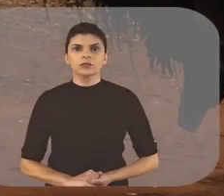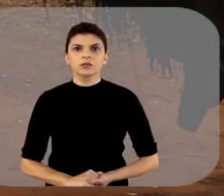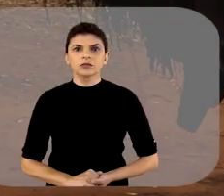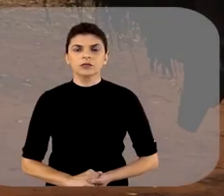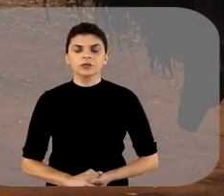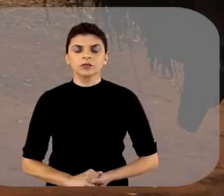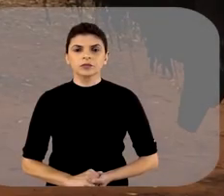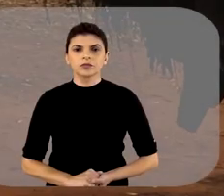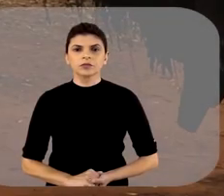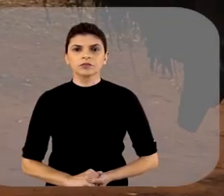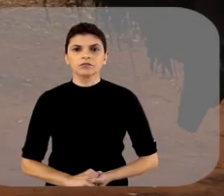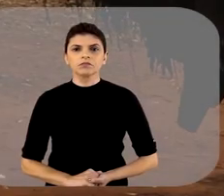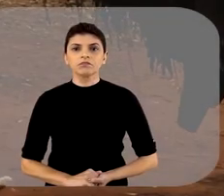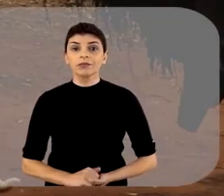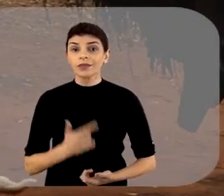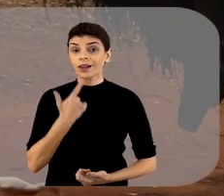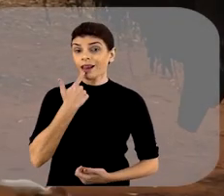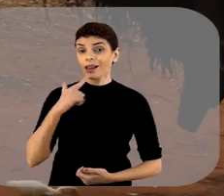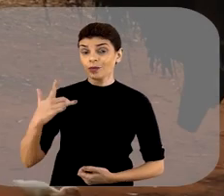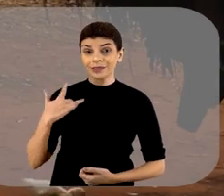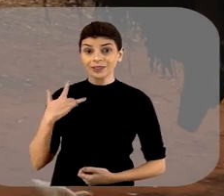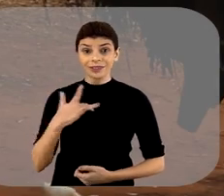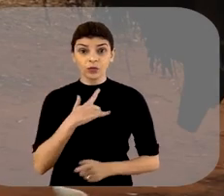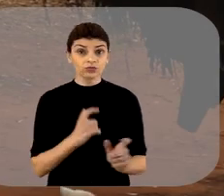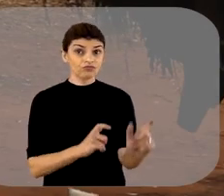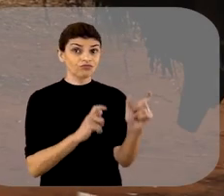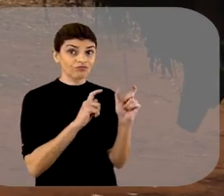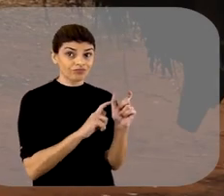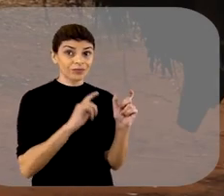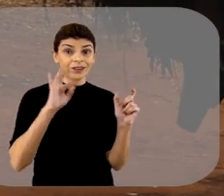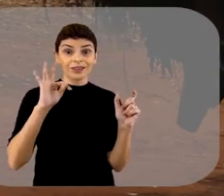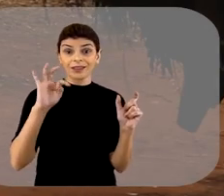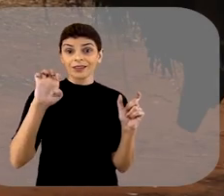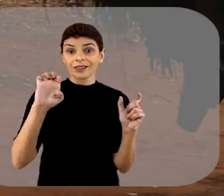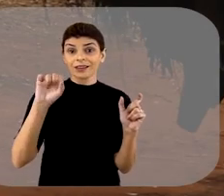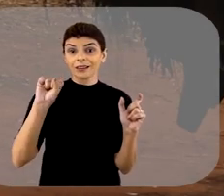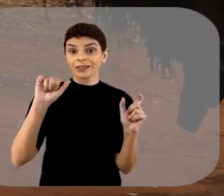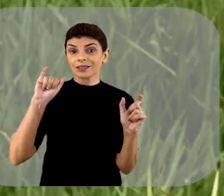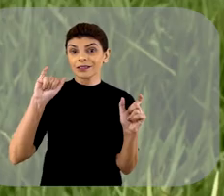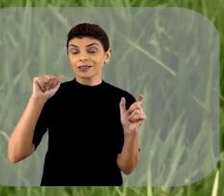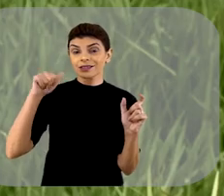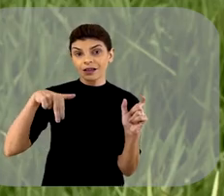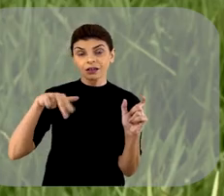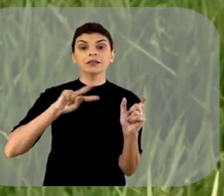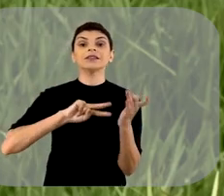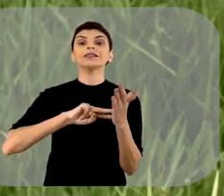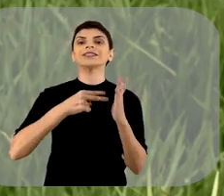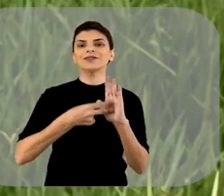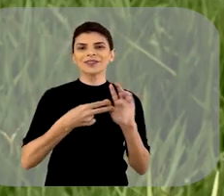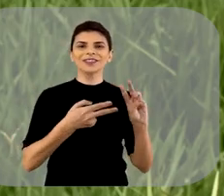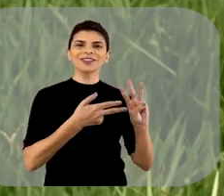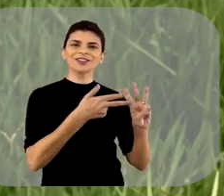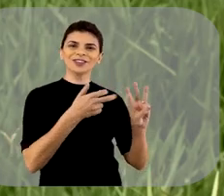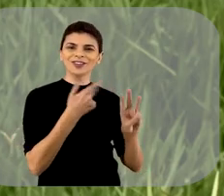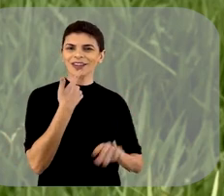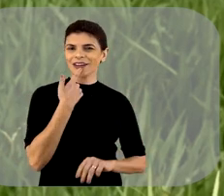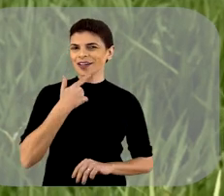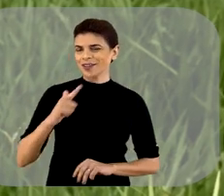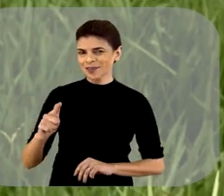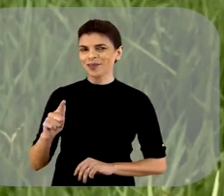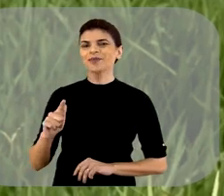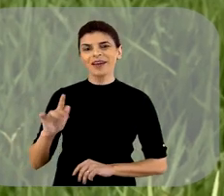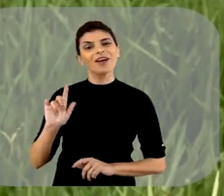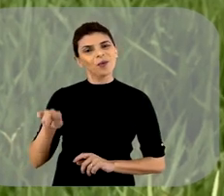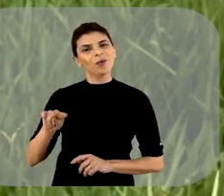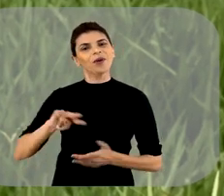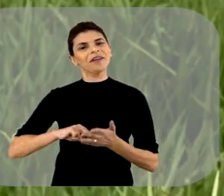a saúde na nossa língua chama-se tesan. Tesan é a saúde, né? E ela é bastante ligada